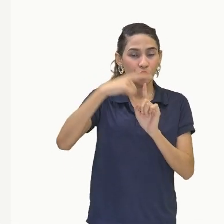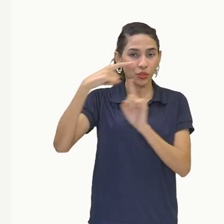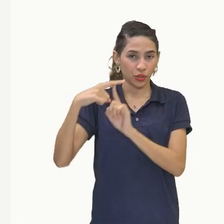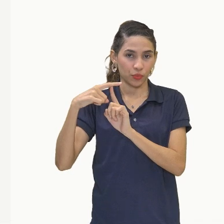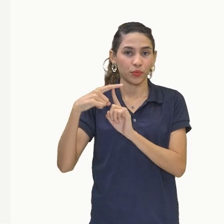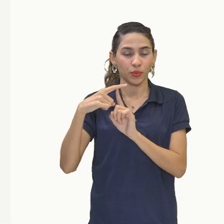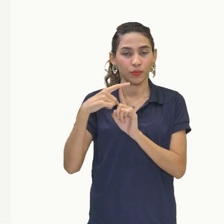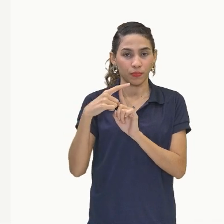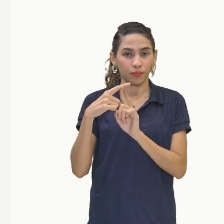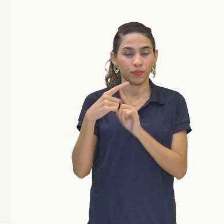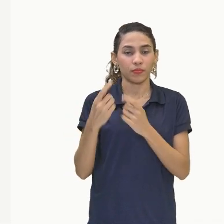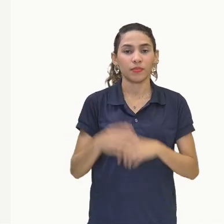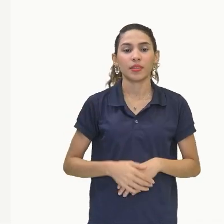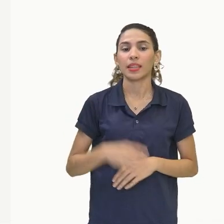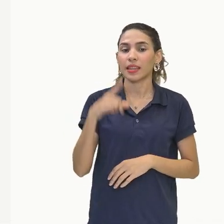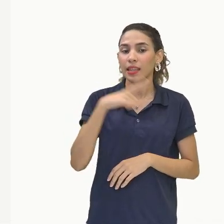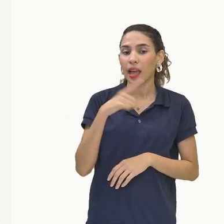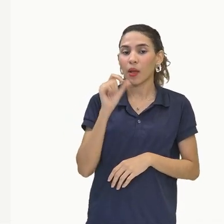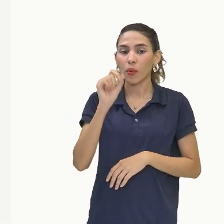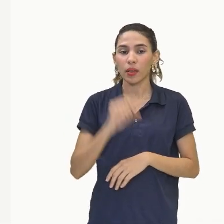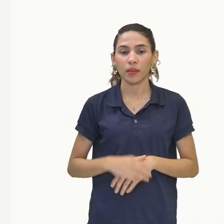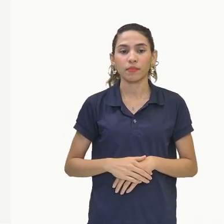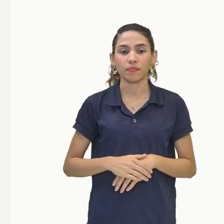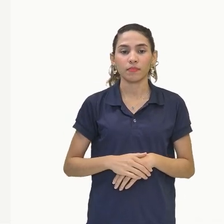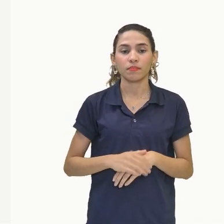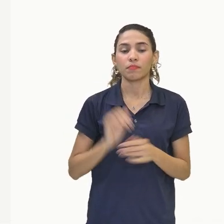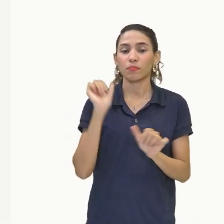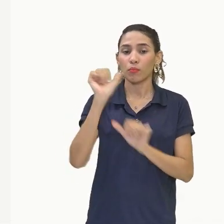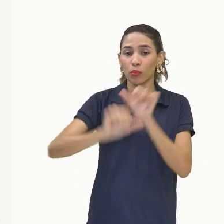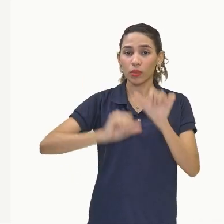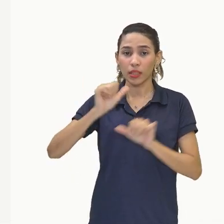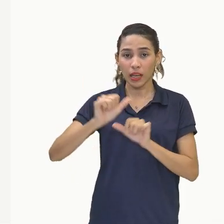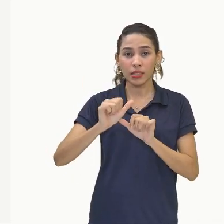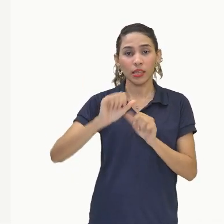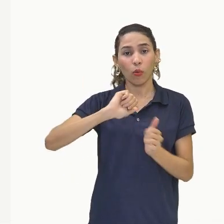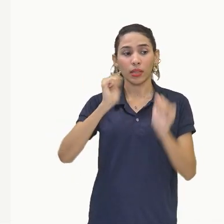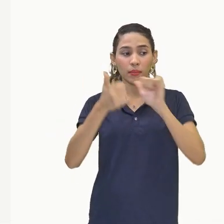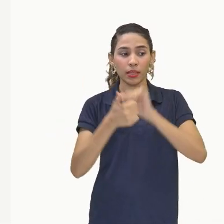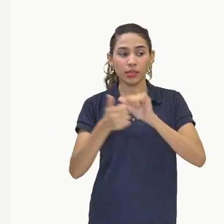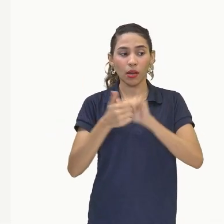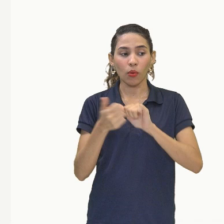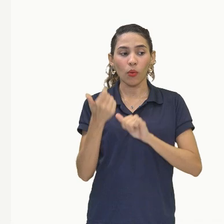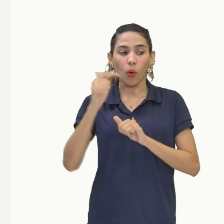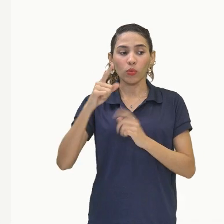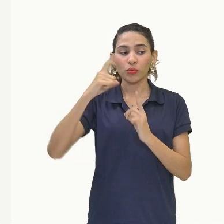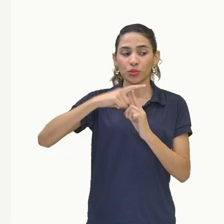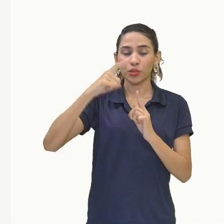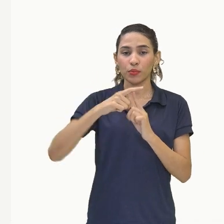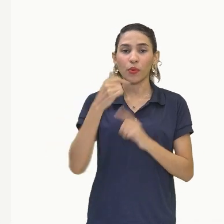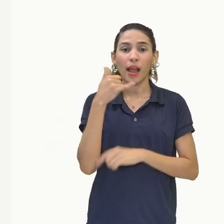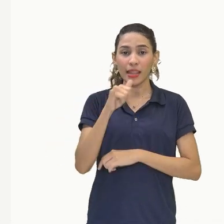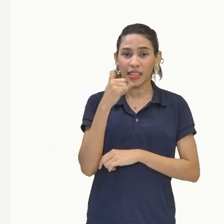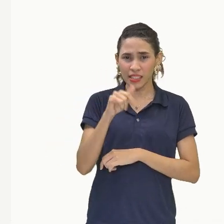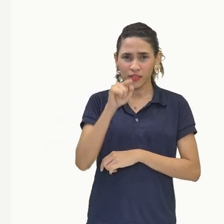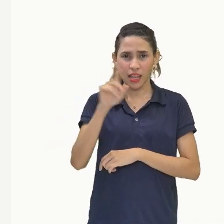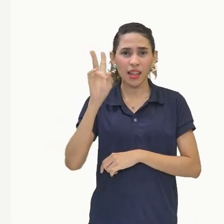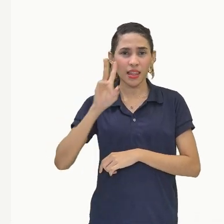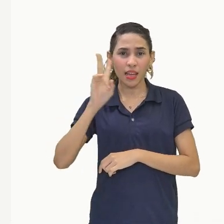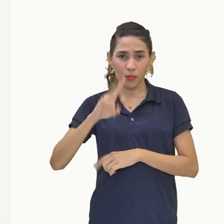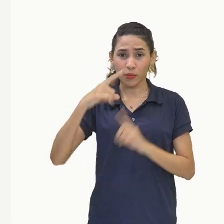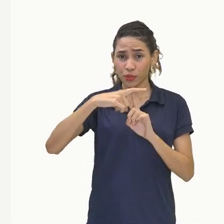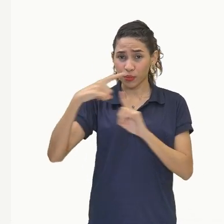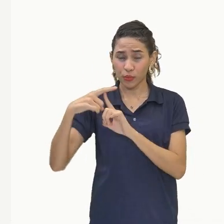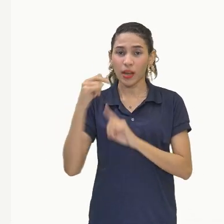processos que envolvem a conversão de outras formas de energia. Lembram lá das modalidades de energia? E